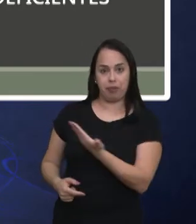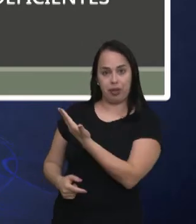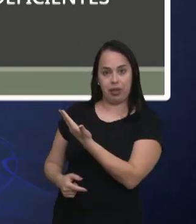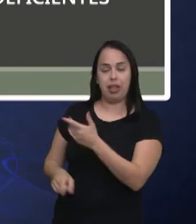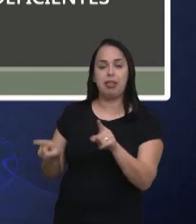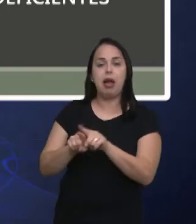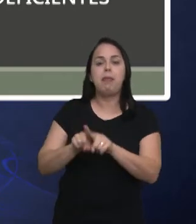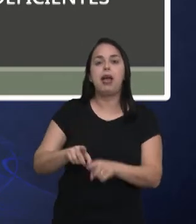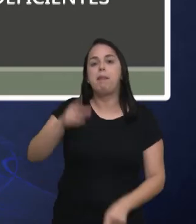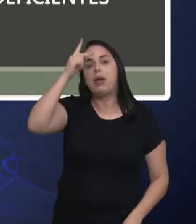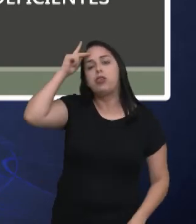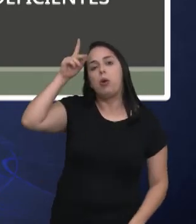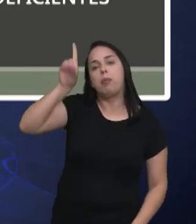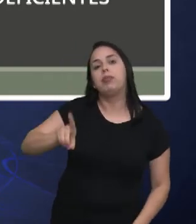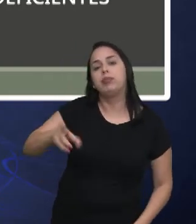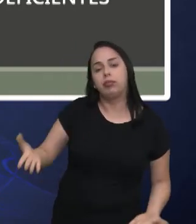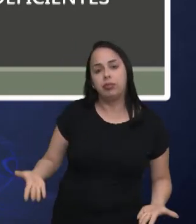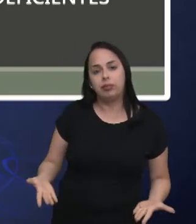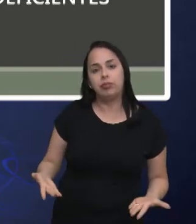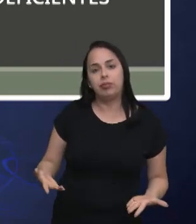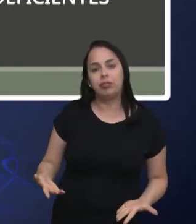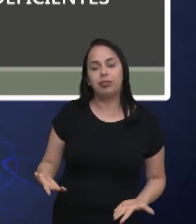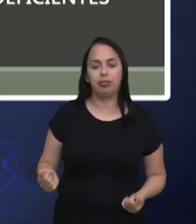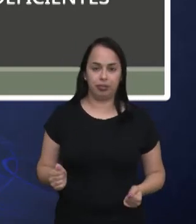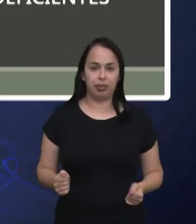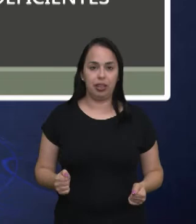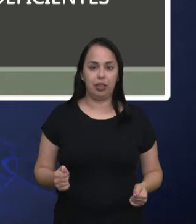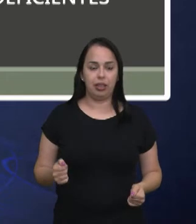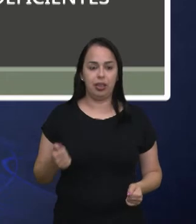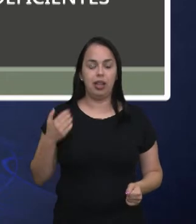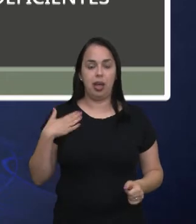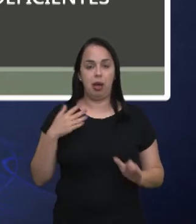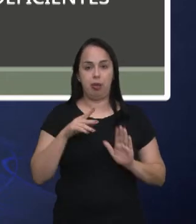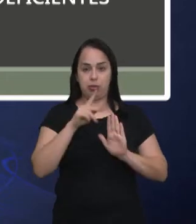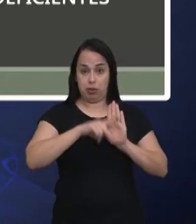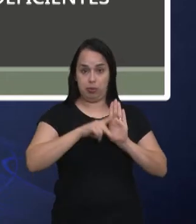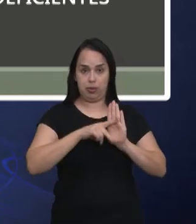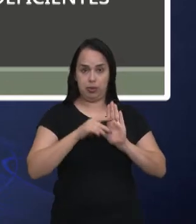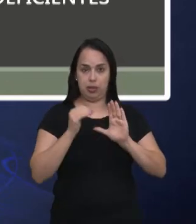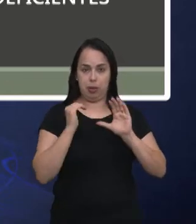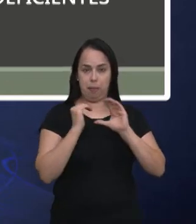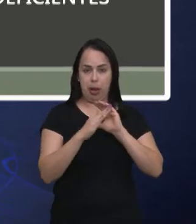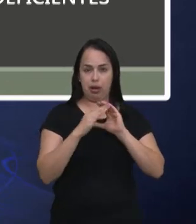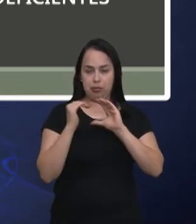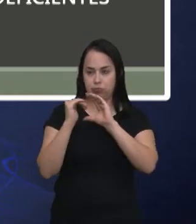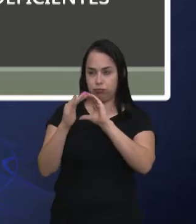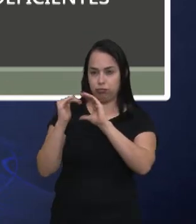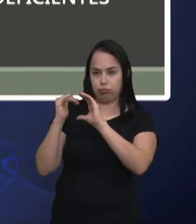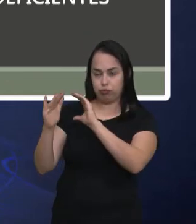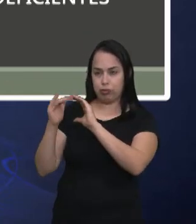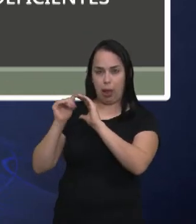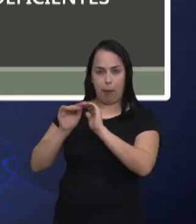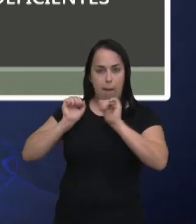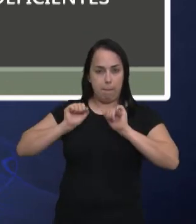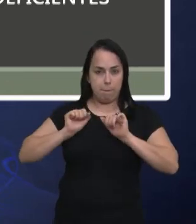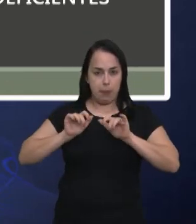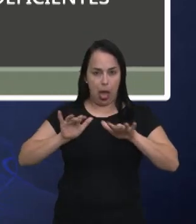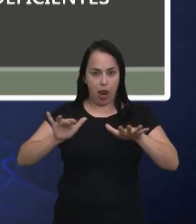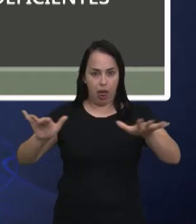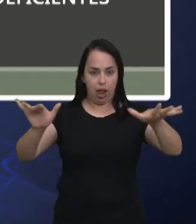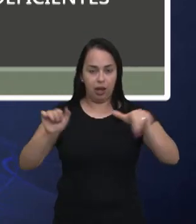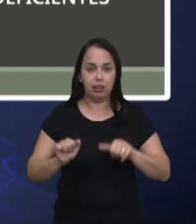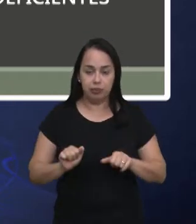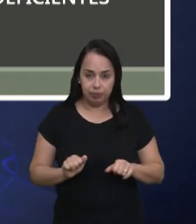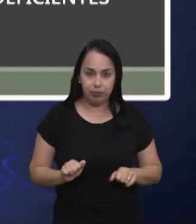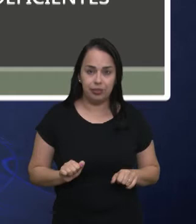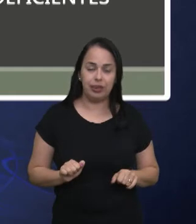deficiente, porque eu mandei esse projeto para uma rede de pessoas da cidade,